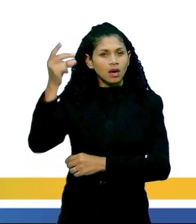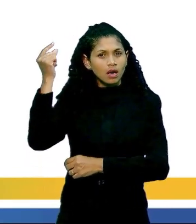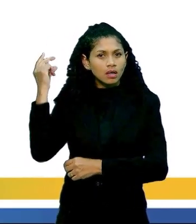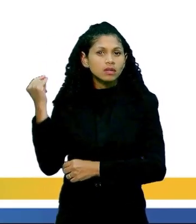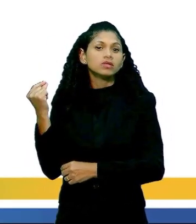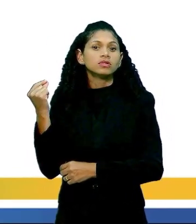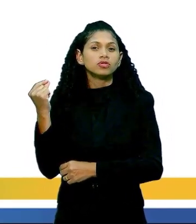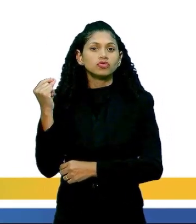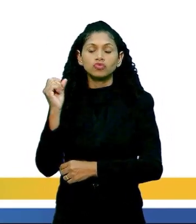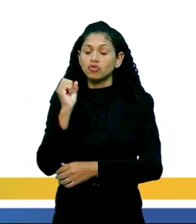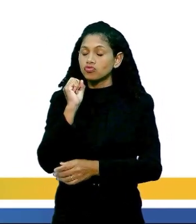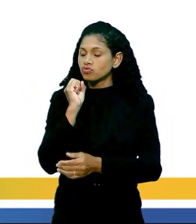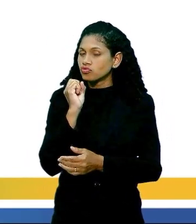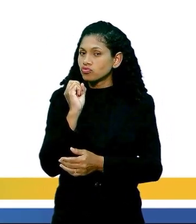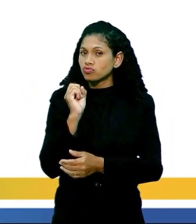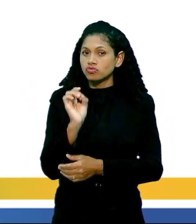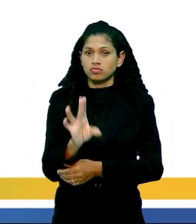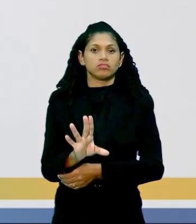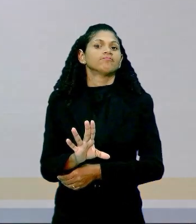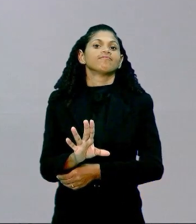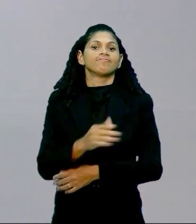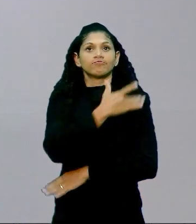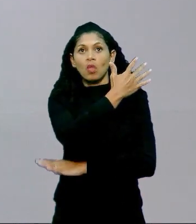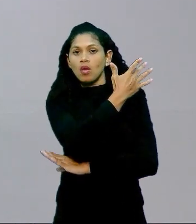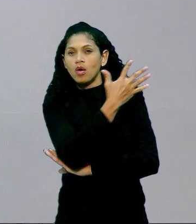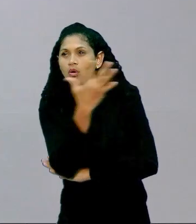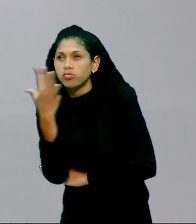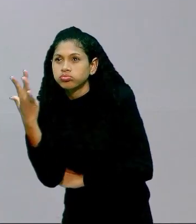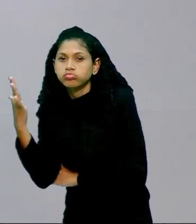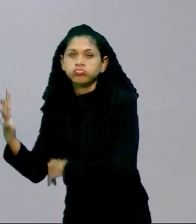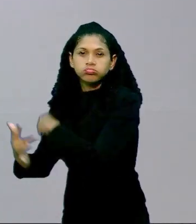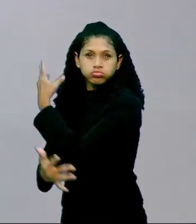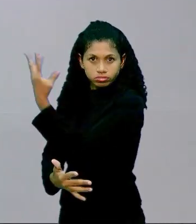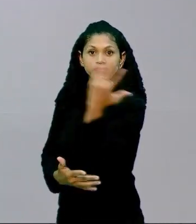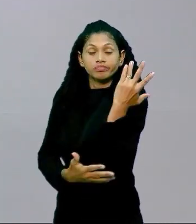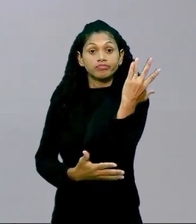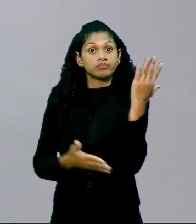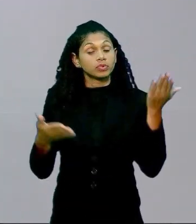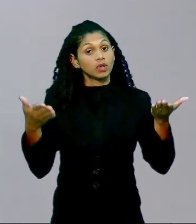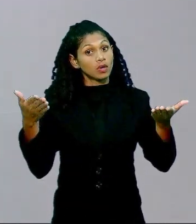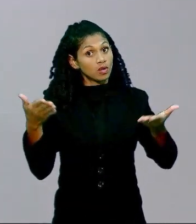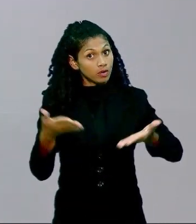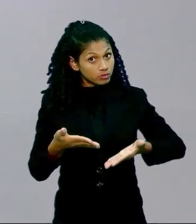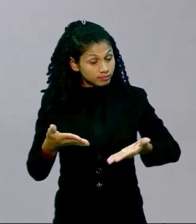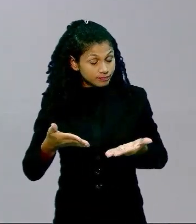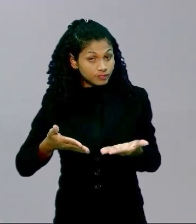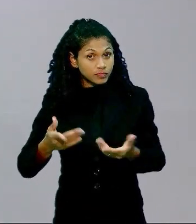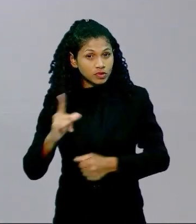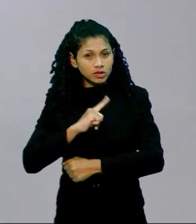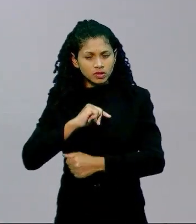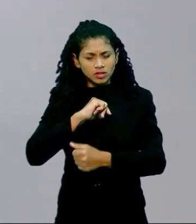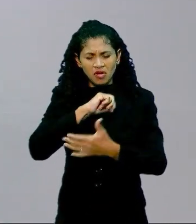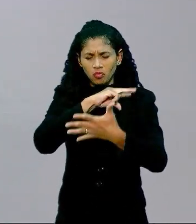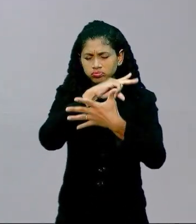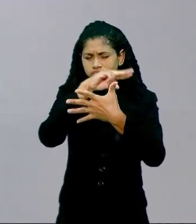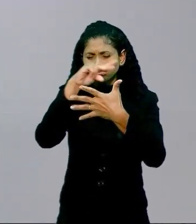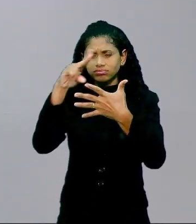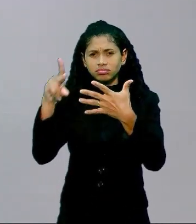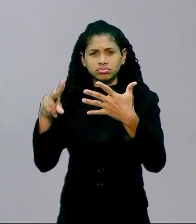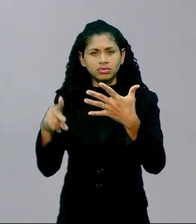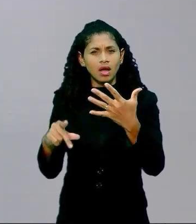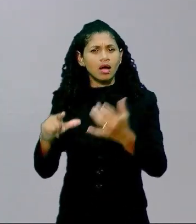florestas. Hoje nós temos as várias cidades formadas. Ah, mas o